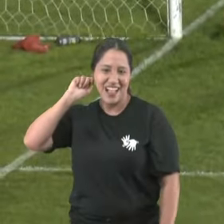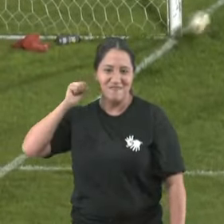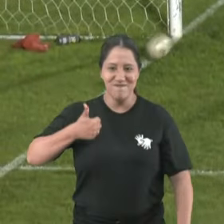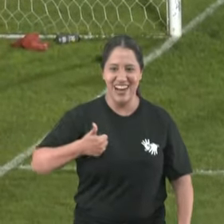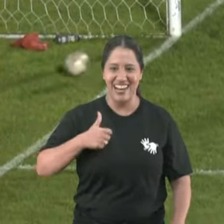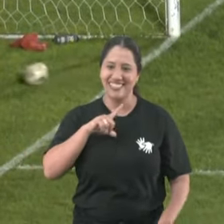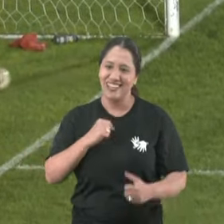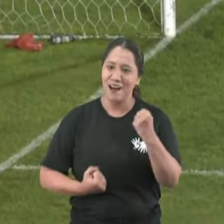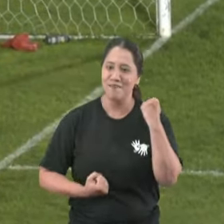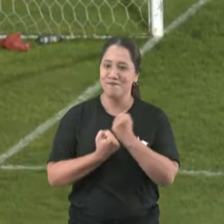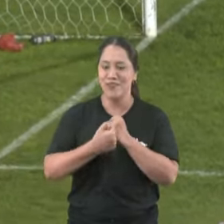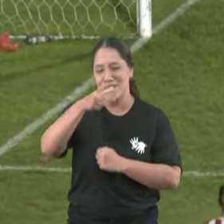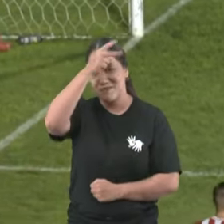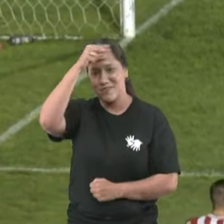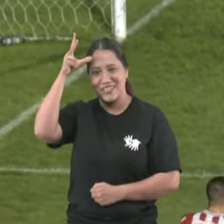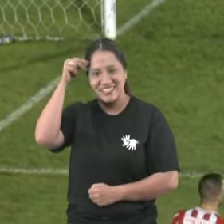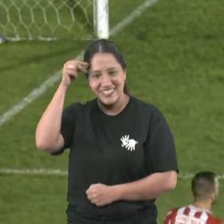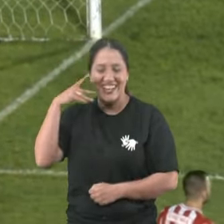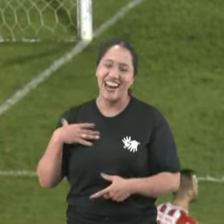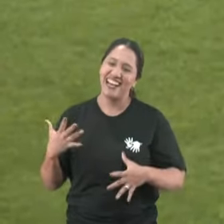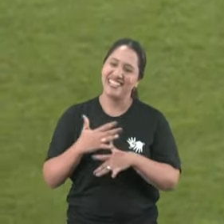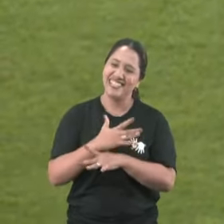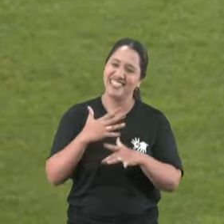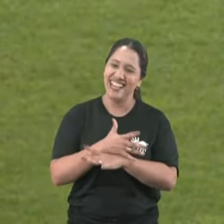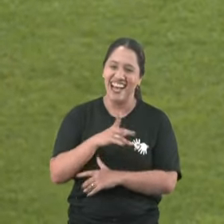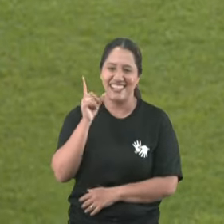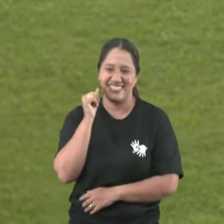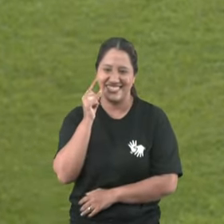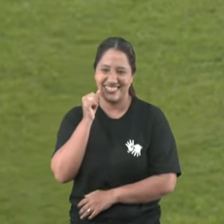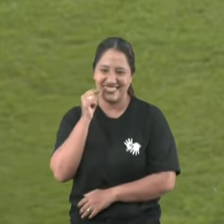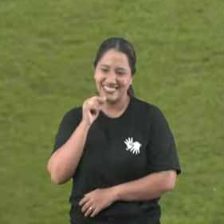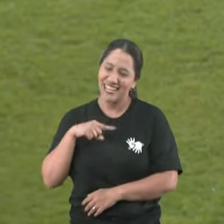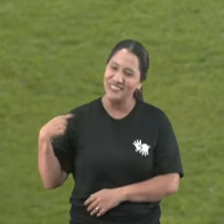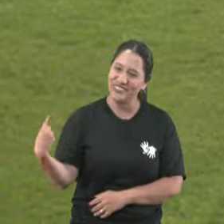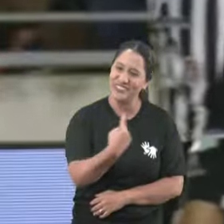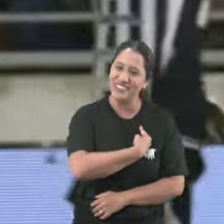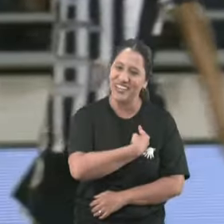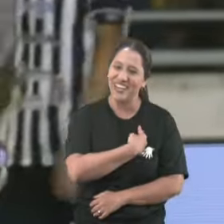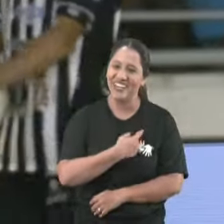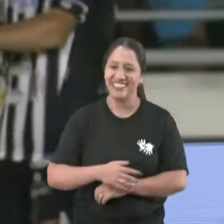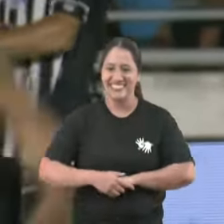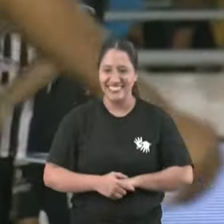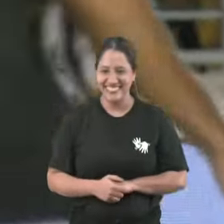da Prefeitura de Maceió, cidade de todos nós.